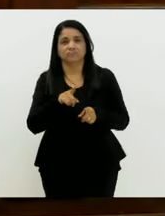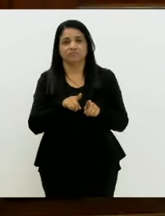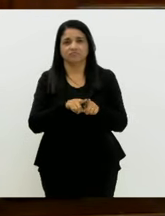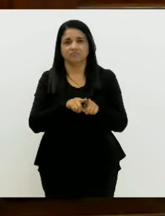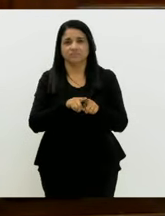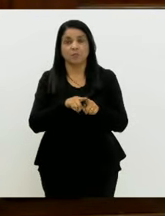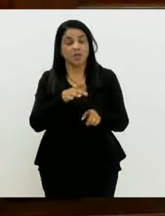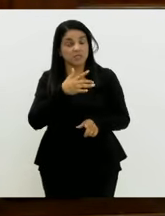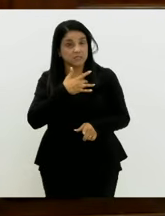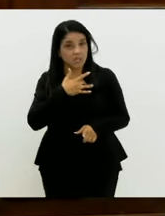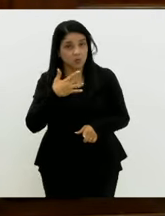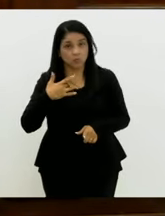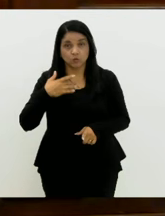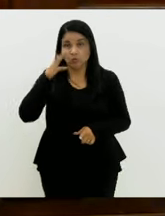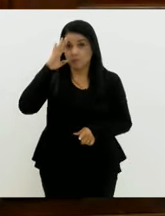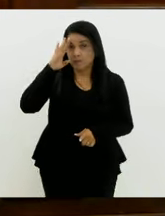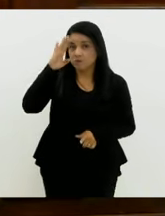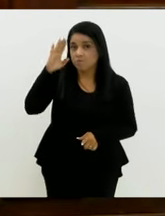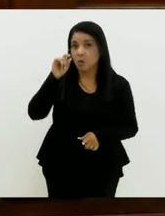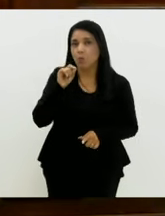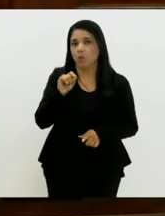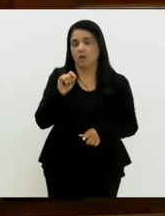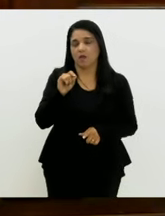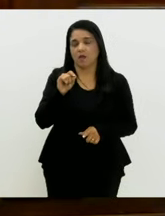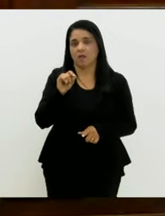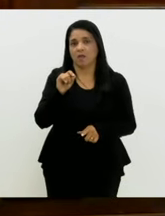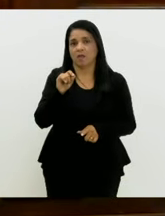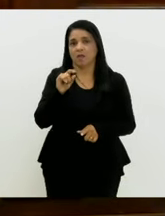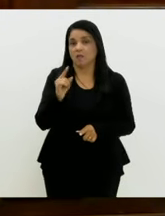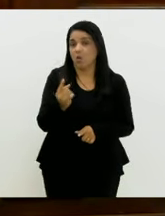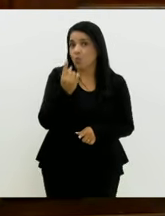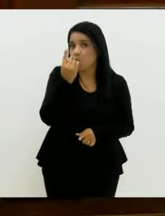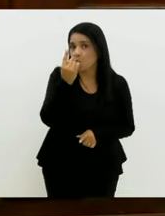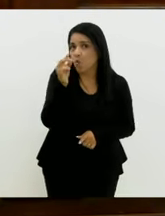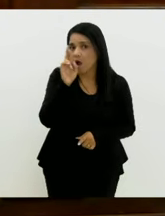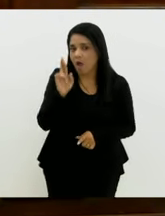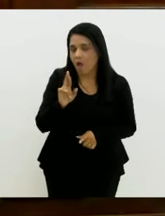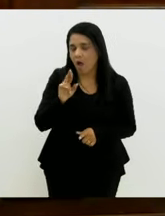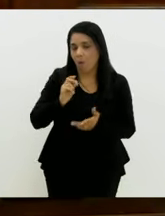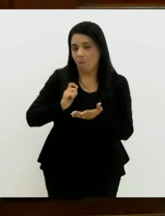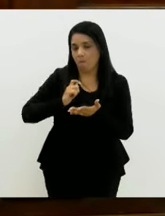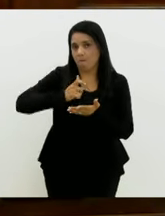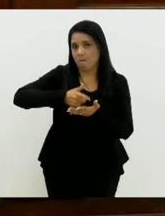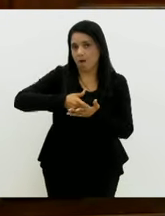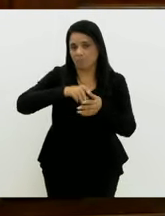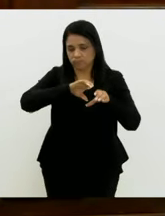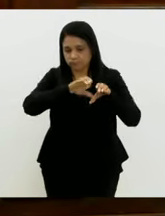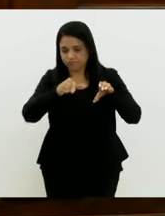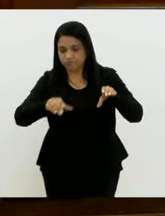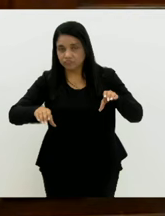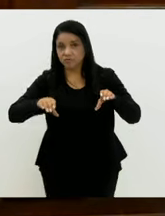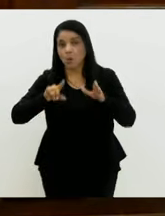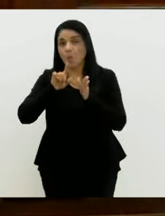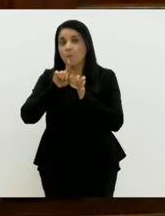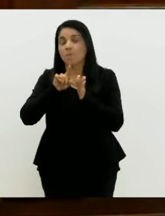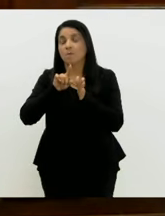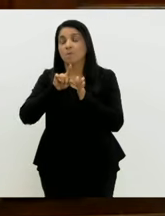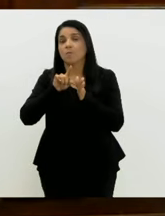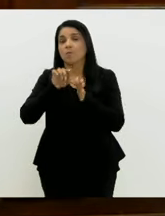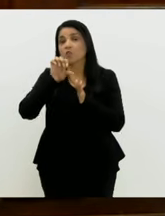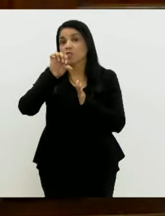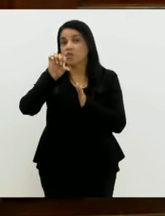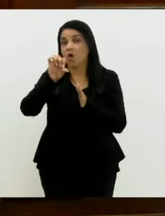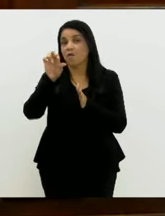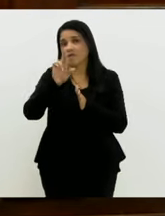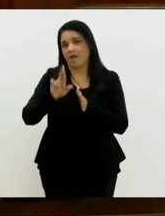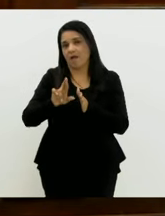De acordo com o Trata Brasil, a cada um real gasto em saneamento, são menos R$9 gastos em saúde.